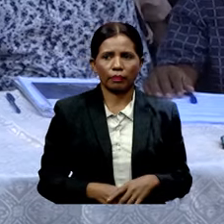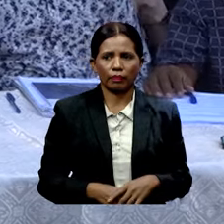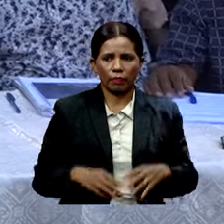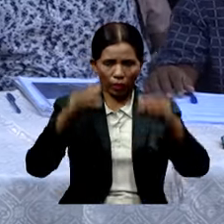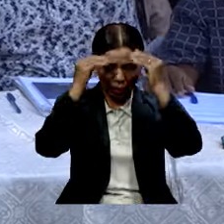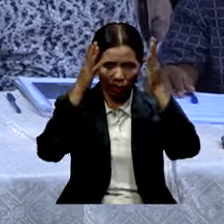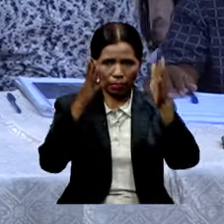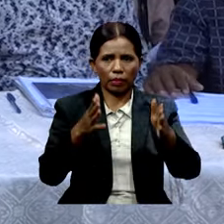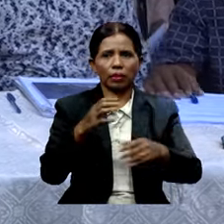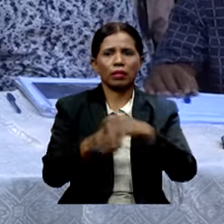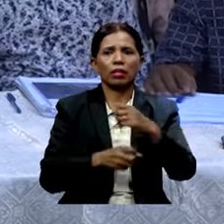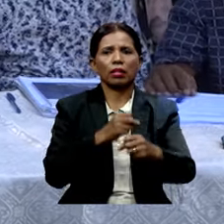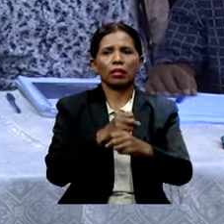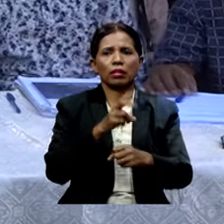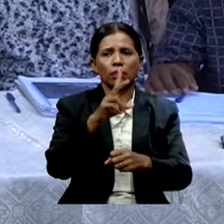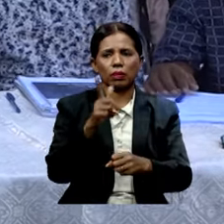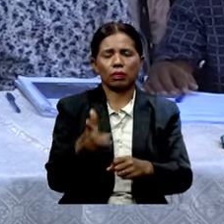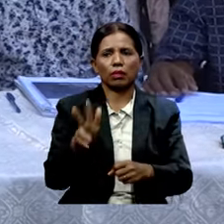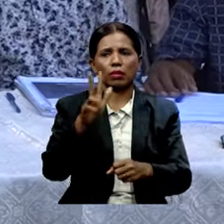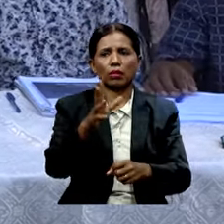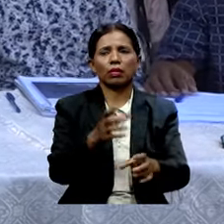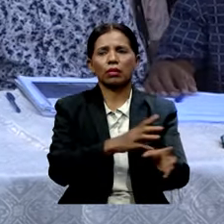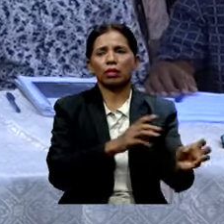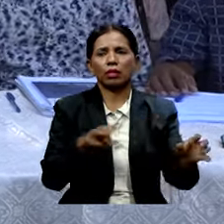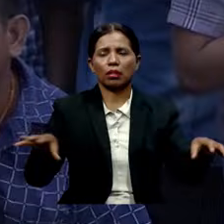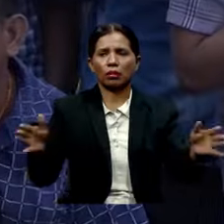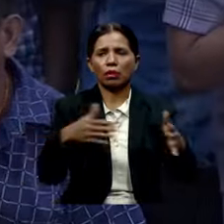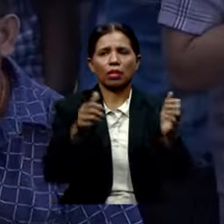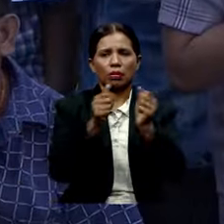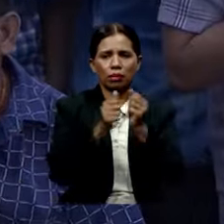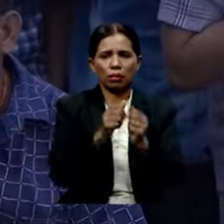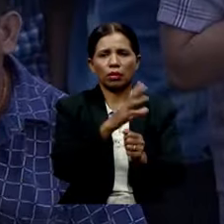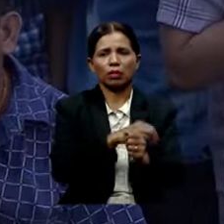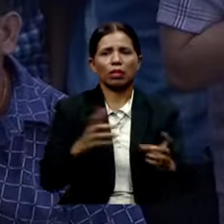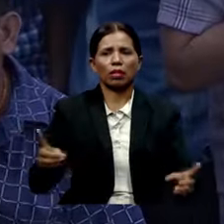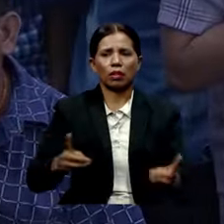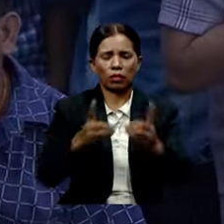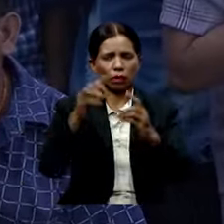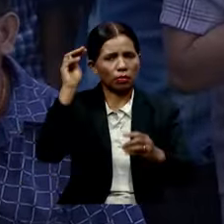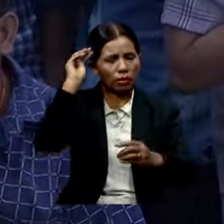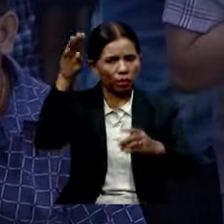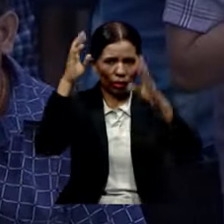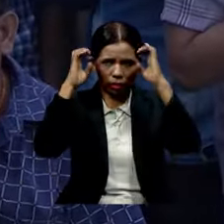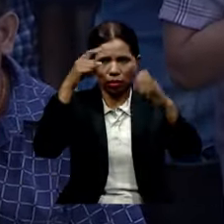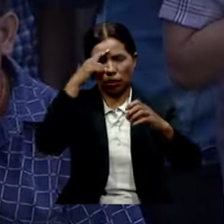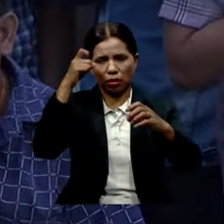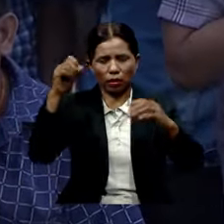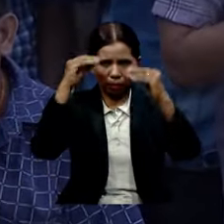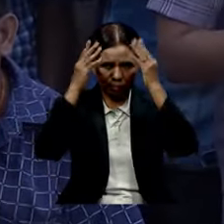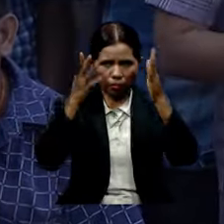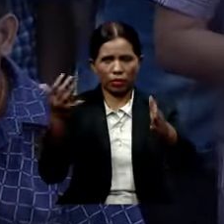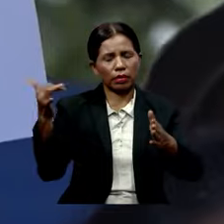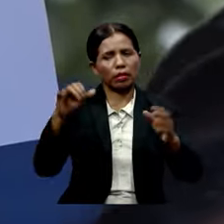Professor contratado Tina Rihun Rorisentolo Recintolo se mobiliza malu halo manifestação a soro Ministério Educação. Tamba professor Sirane